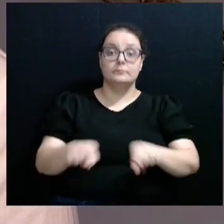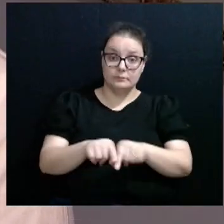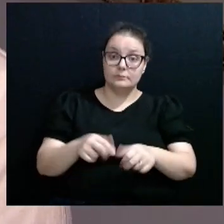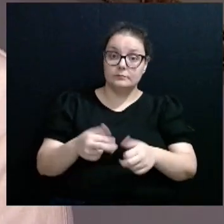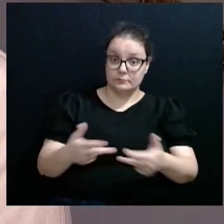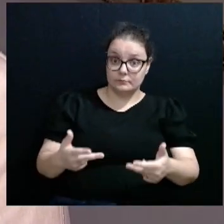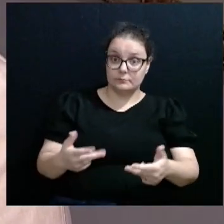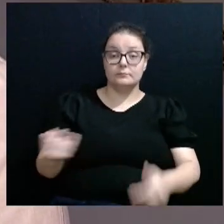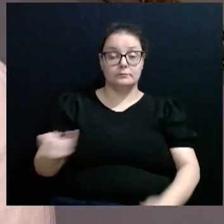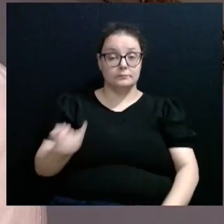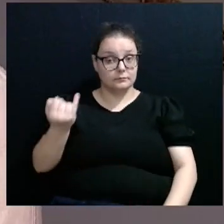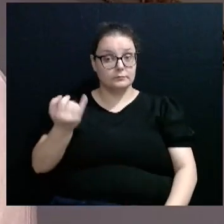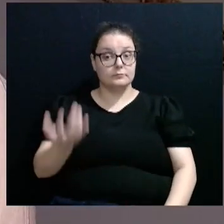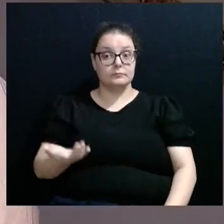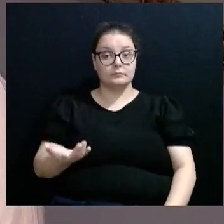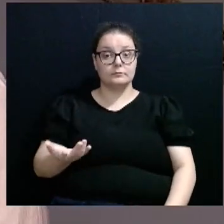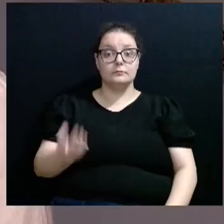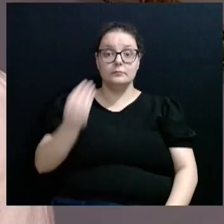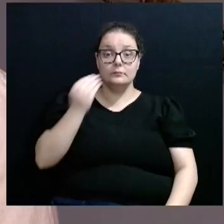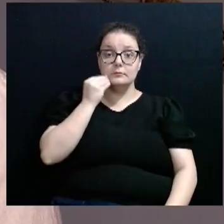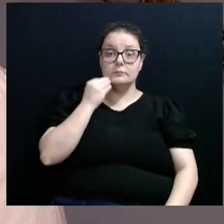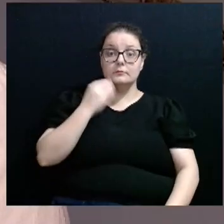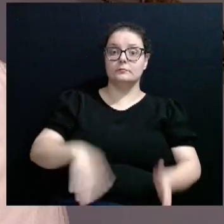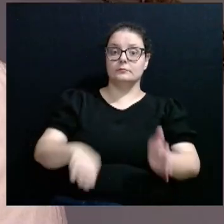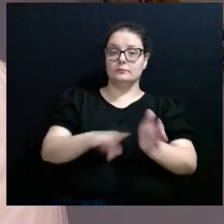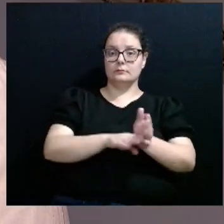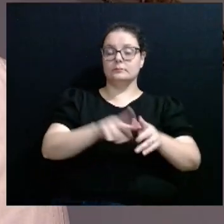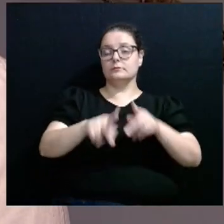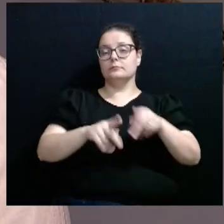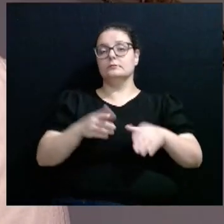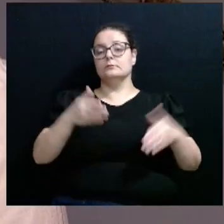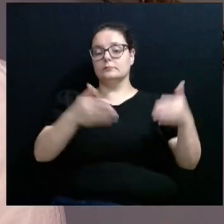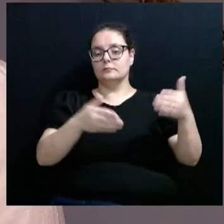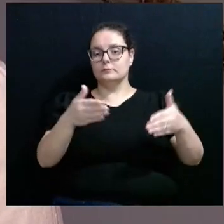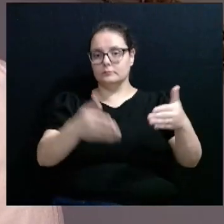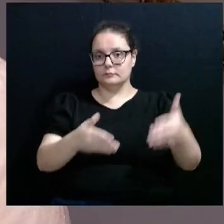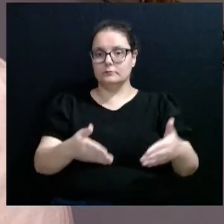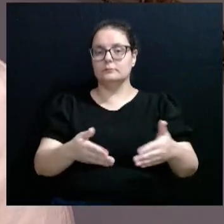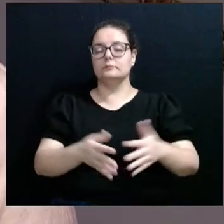significativa é de tentar chegar nessas populações, né,